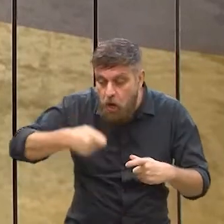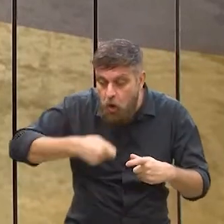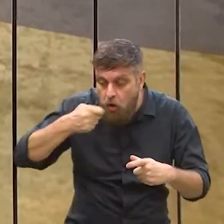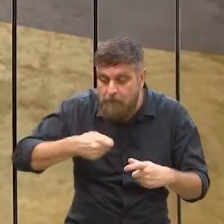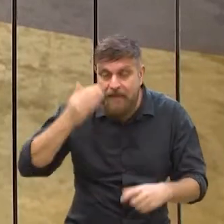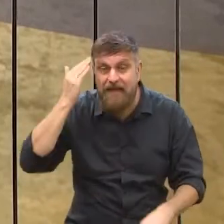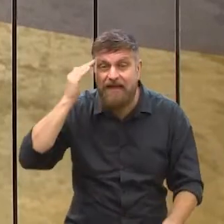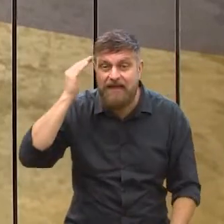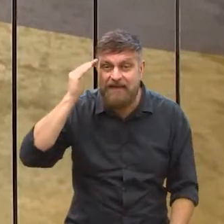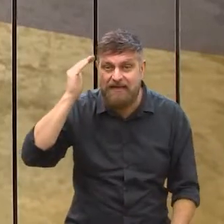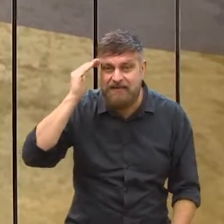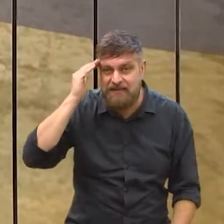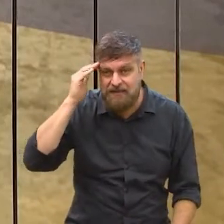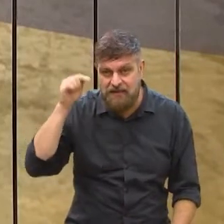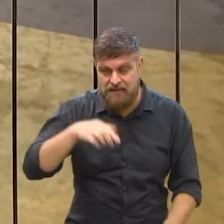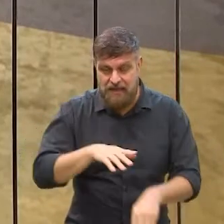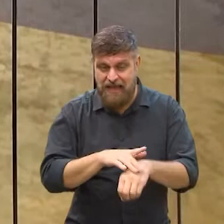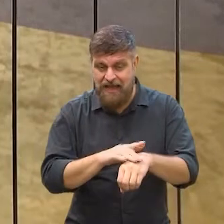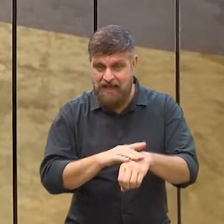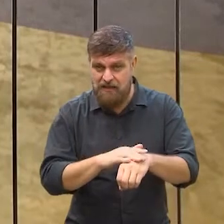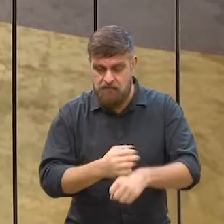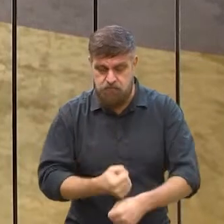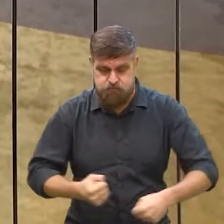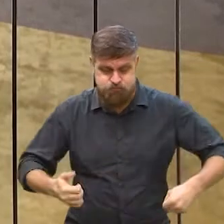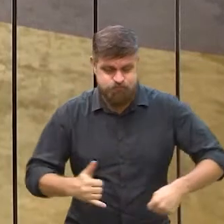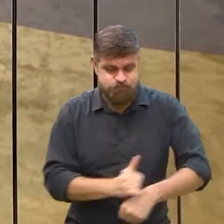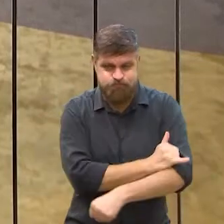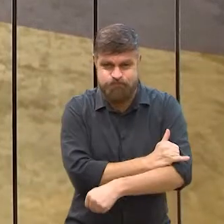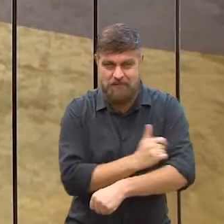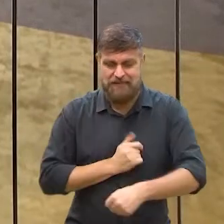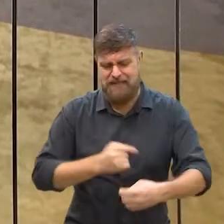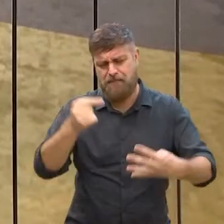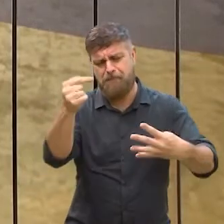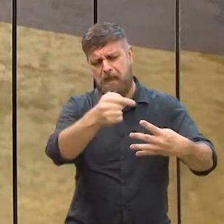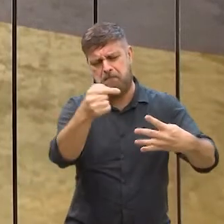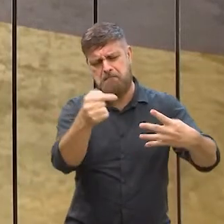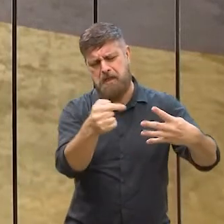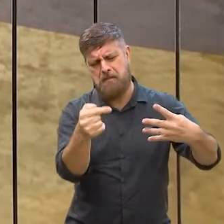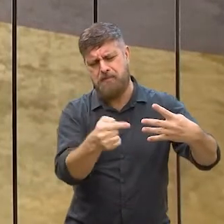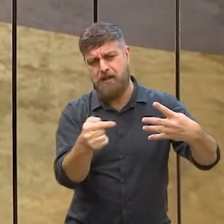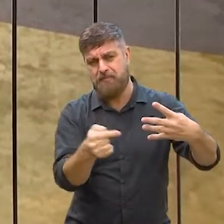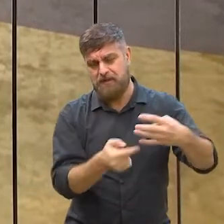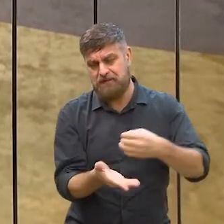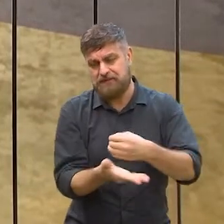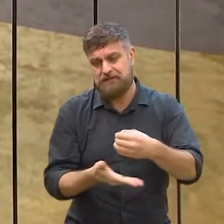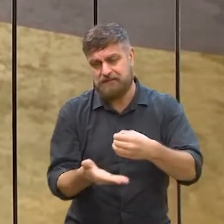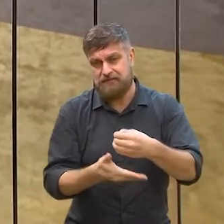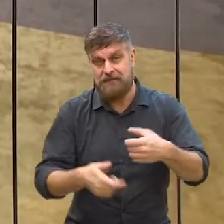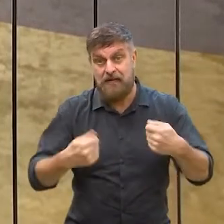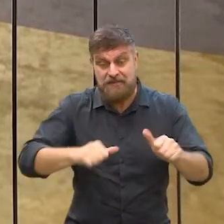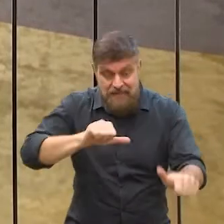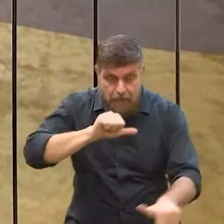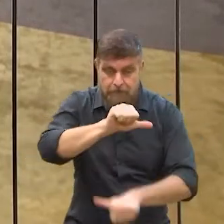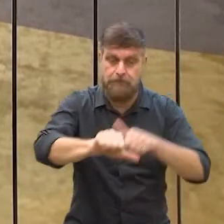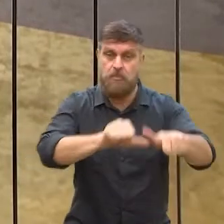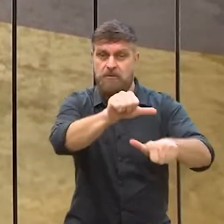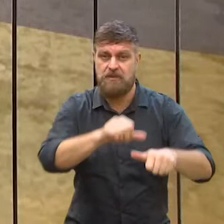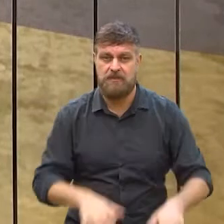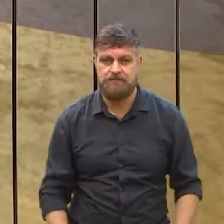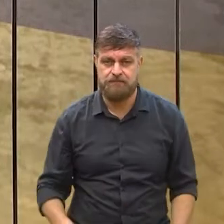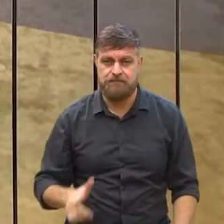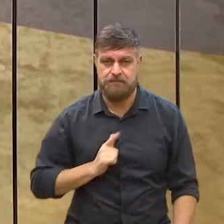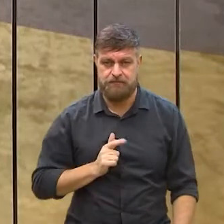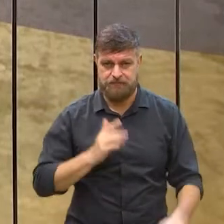de que a doença, a obesidade, ela é multifatorial, né? Tem vários fatores e você precisa mudar isso. Então, um